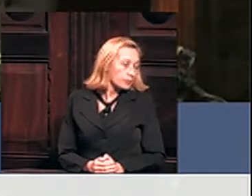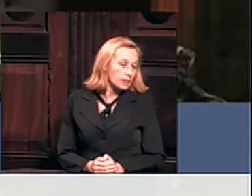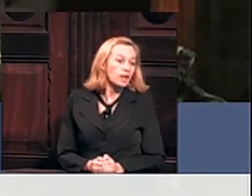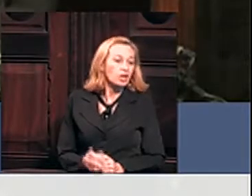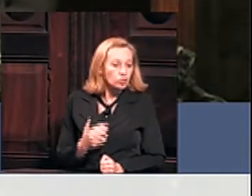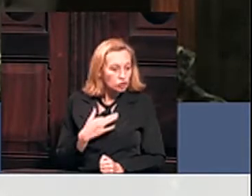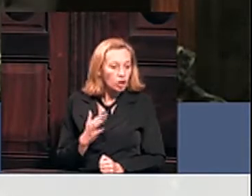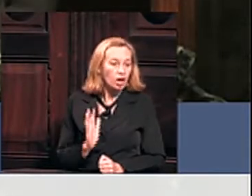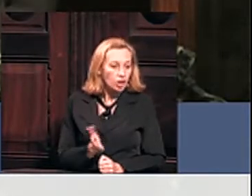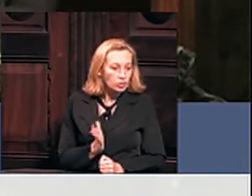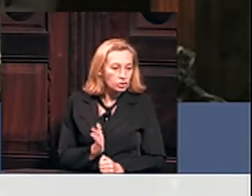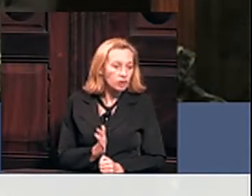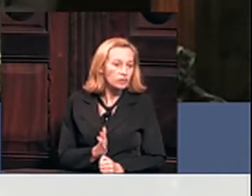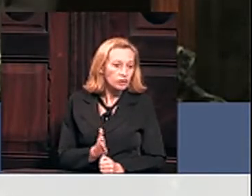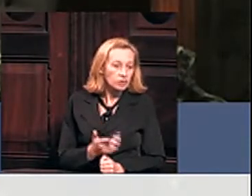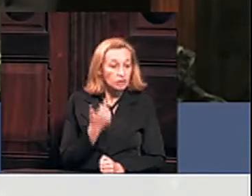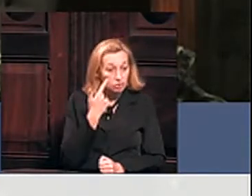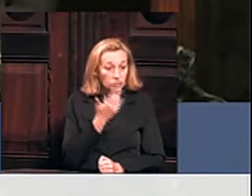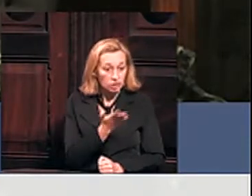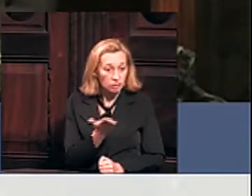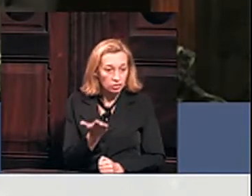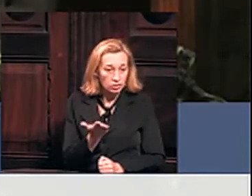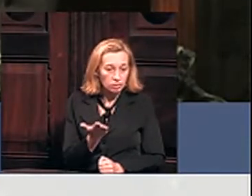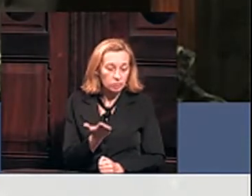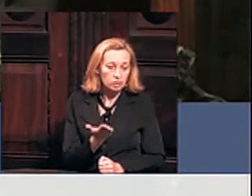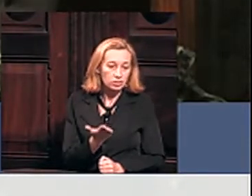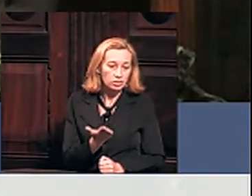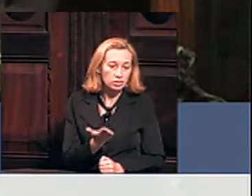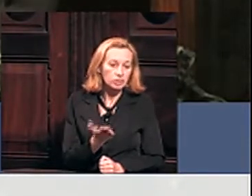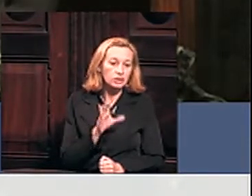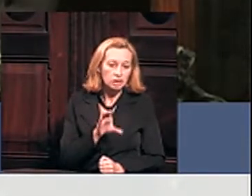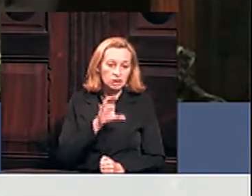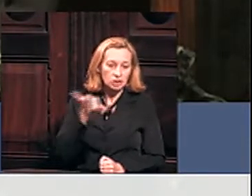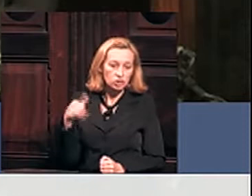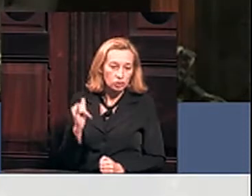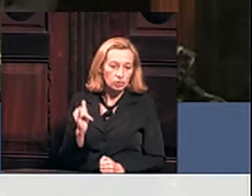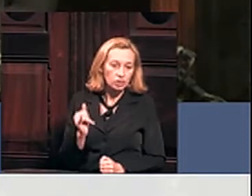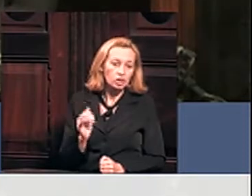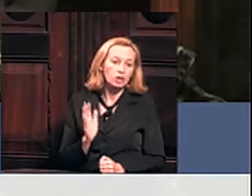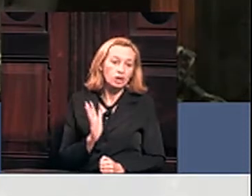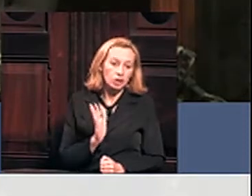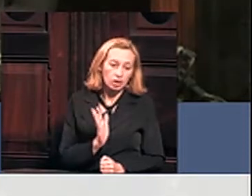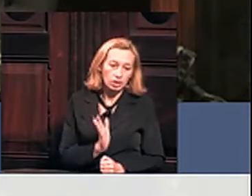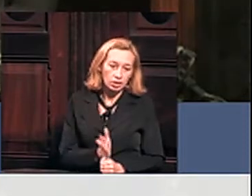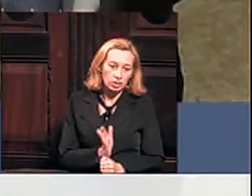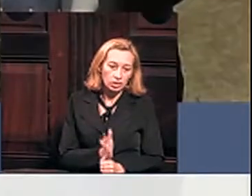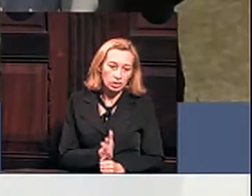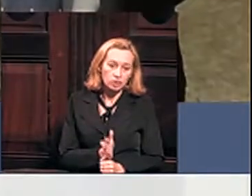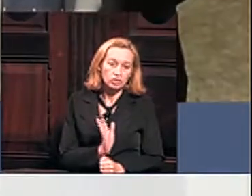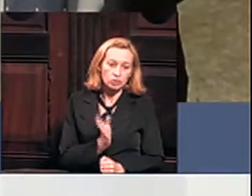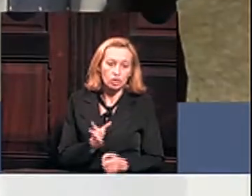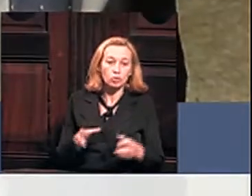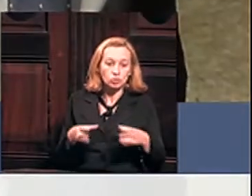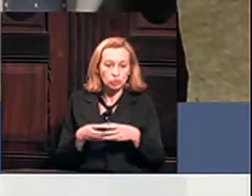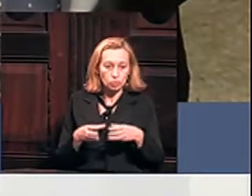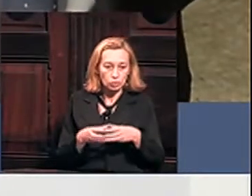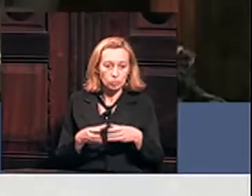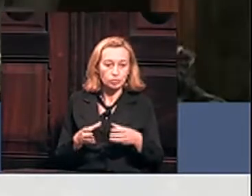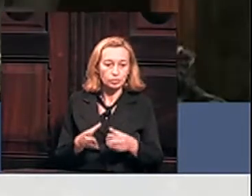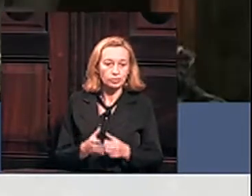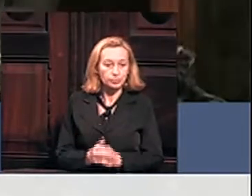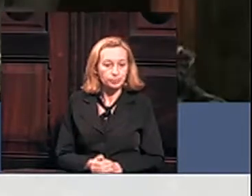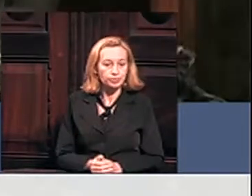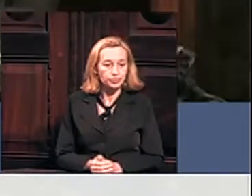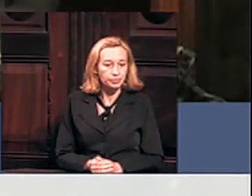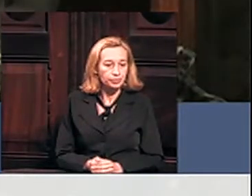certo ou não? Eu falei que eu ia votar o CCJ com as alterações de votar. Nós escutamos só as comissões, presidente. Não, não, não,